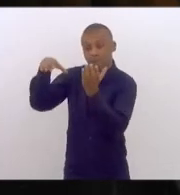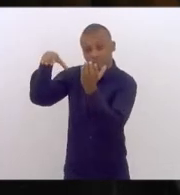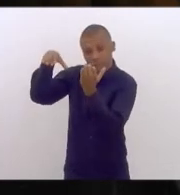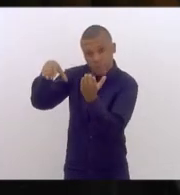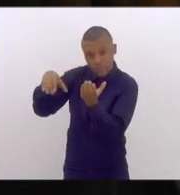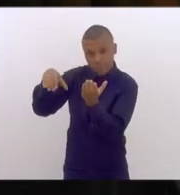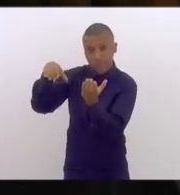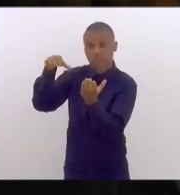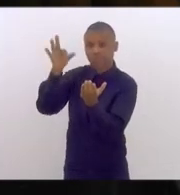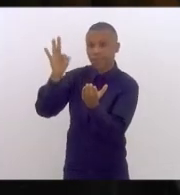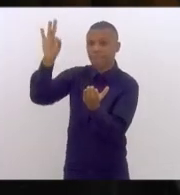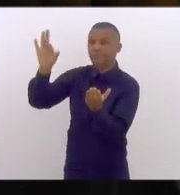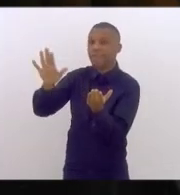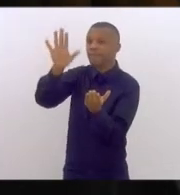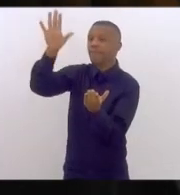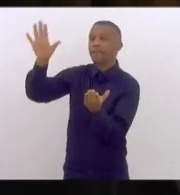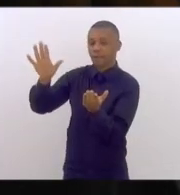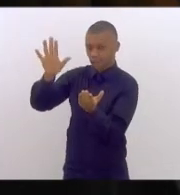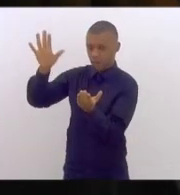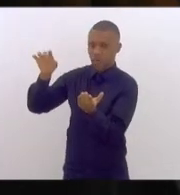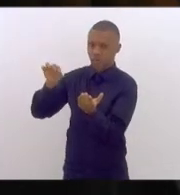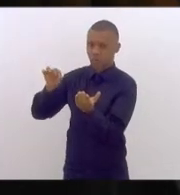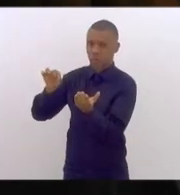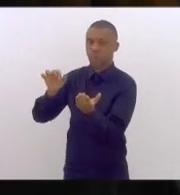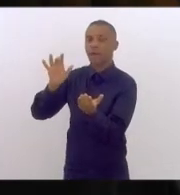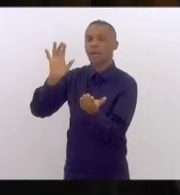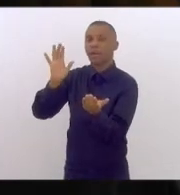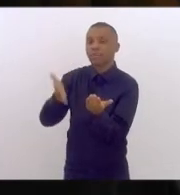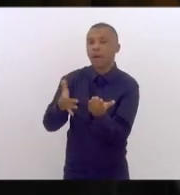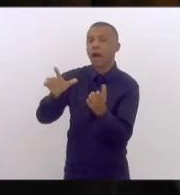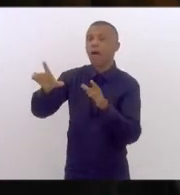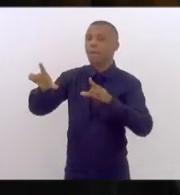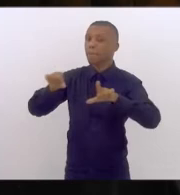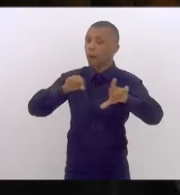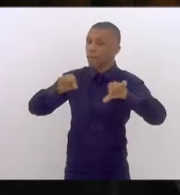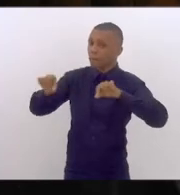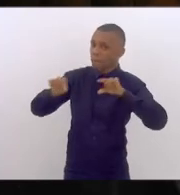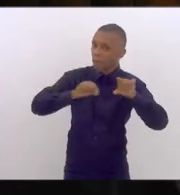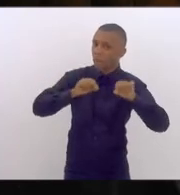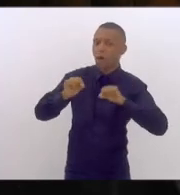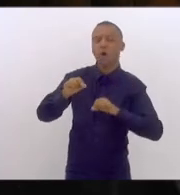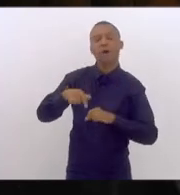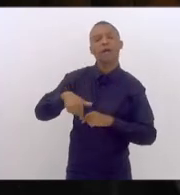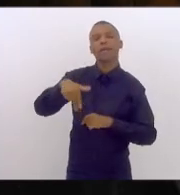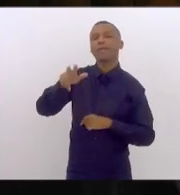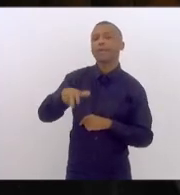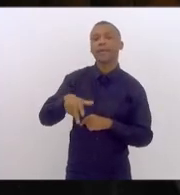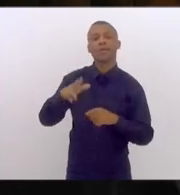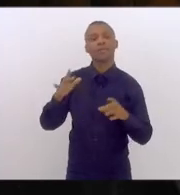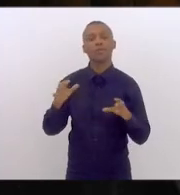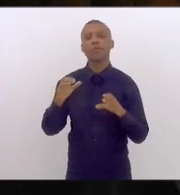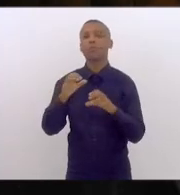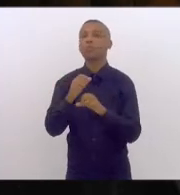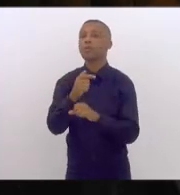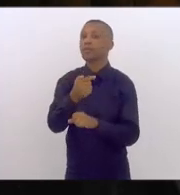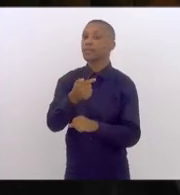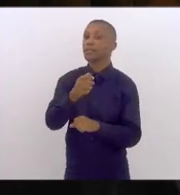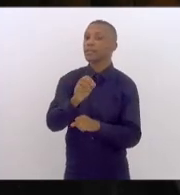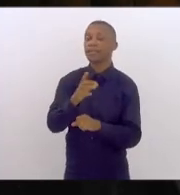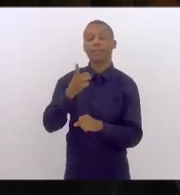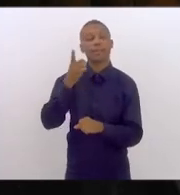Câmara Federal já decidido quem serão os 70 deputados